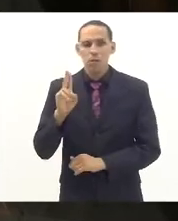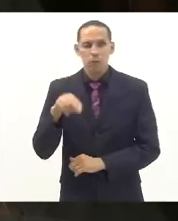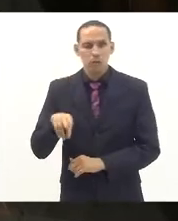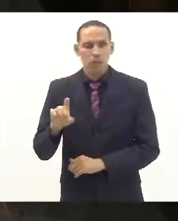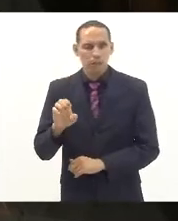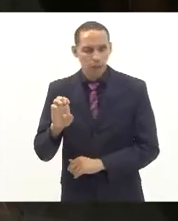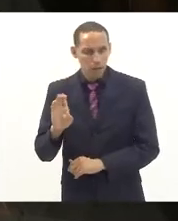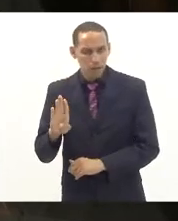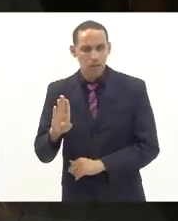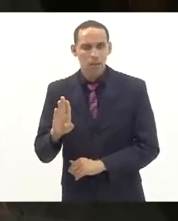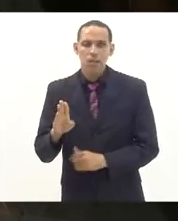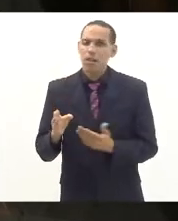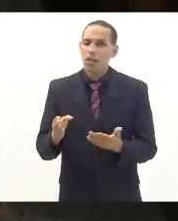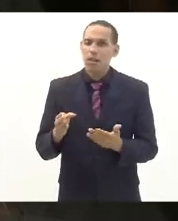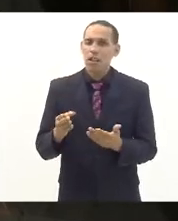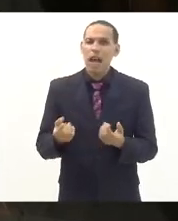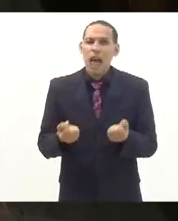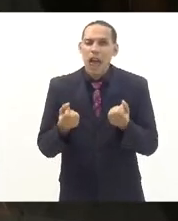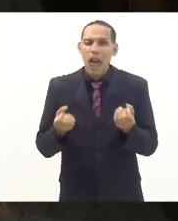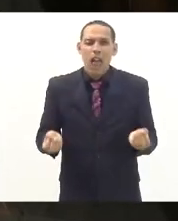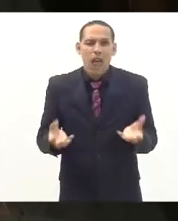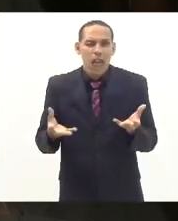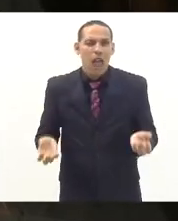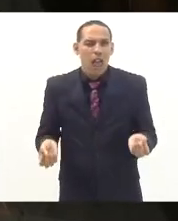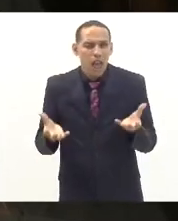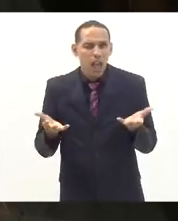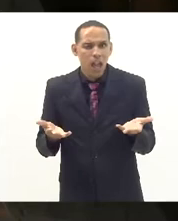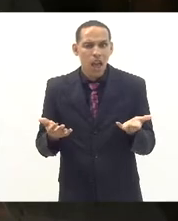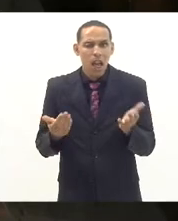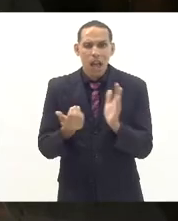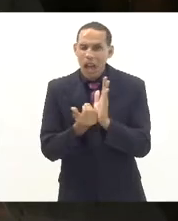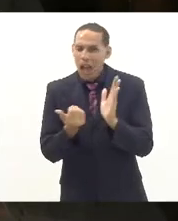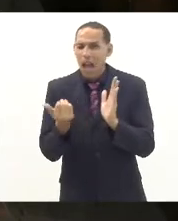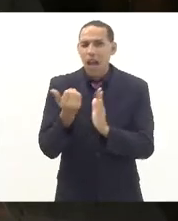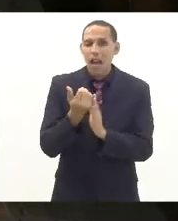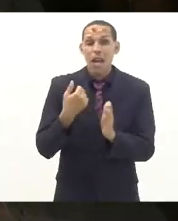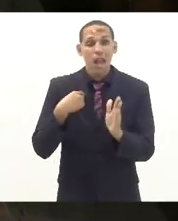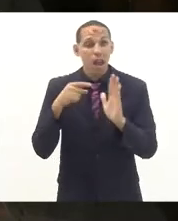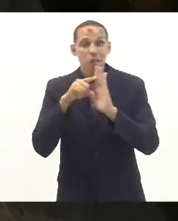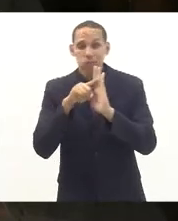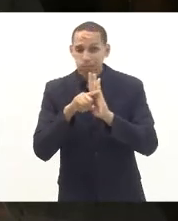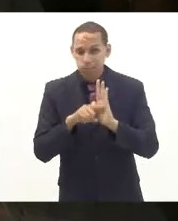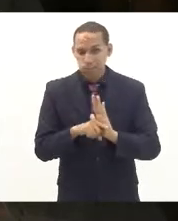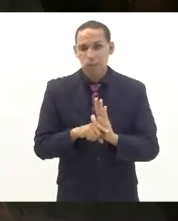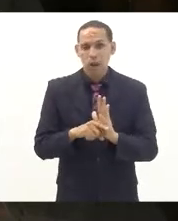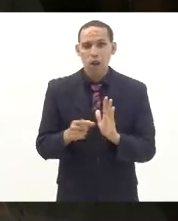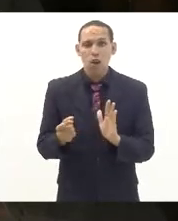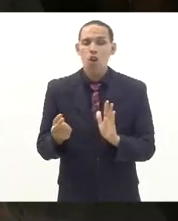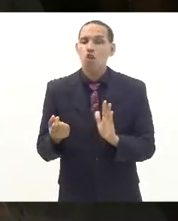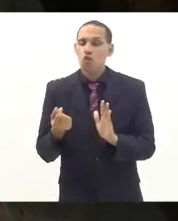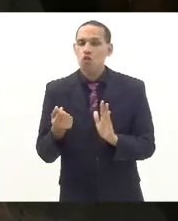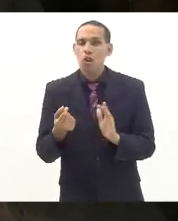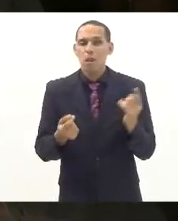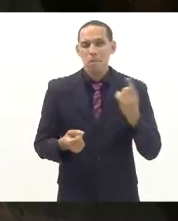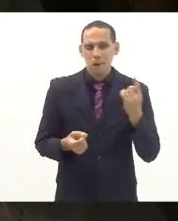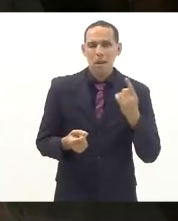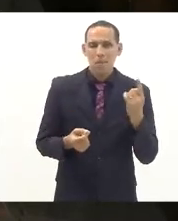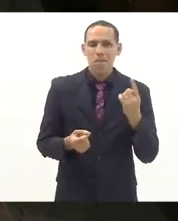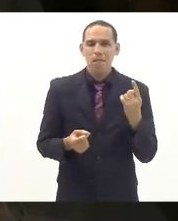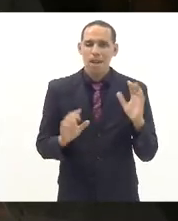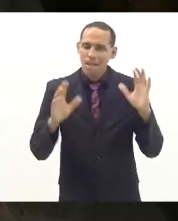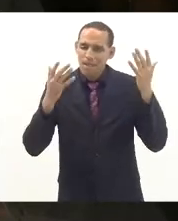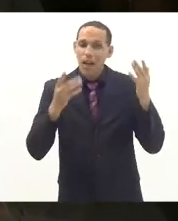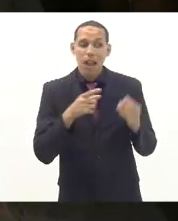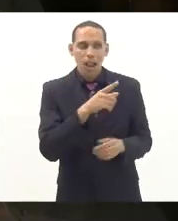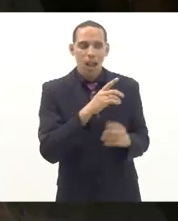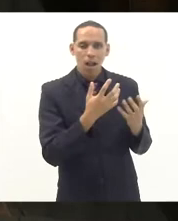para gastos Acima da Média eu pessoalmente pesquisei os preços é do evento da primeira edição do evento em Petrópolis